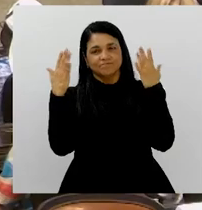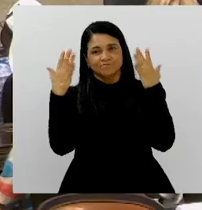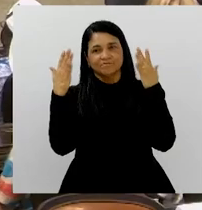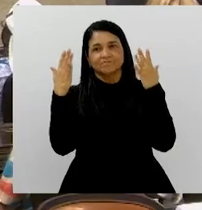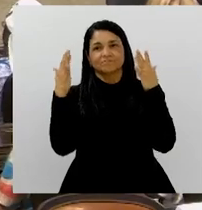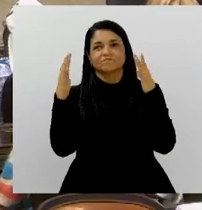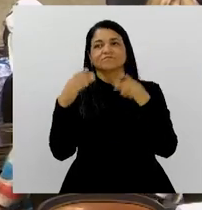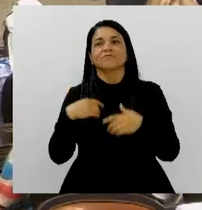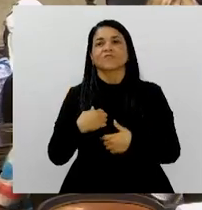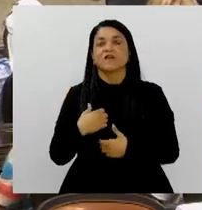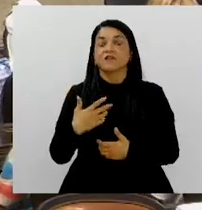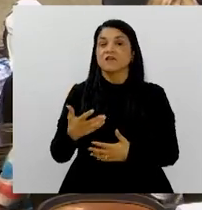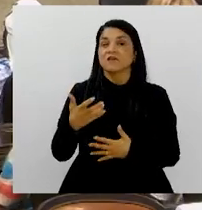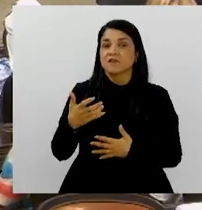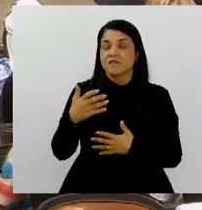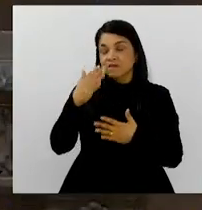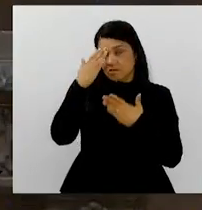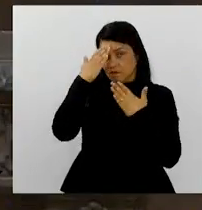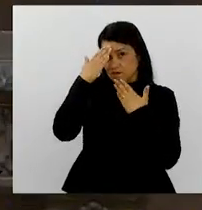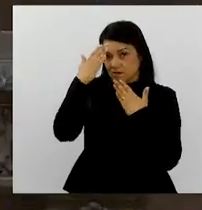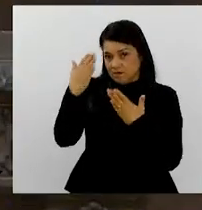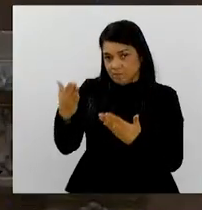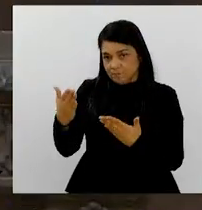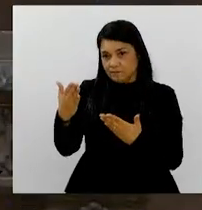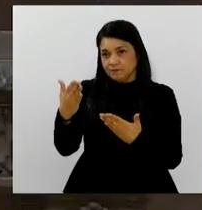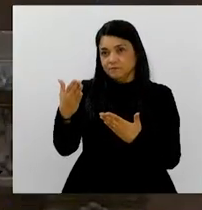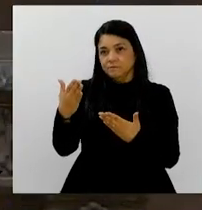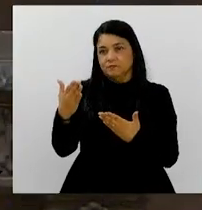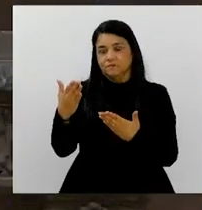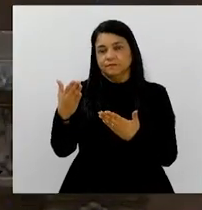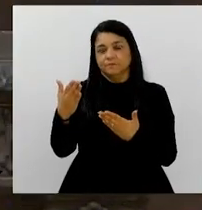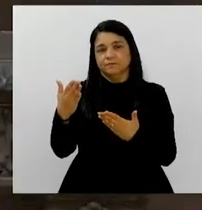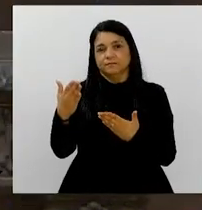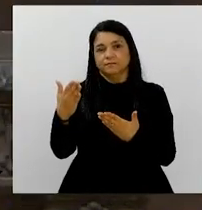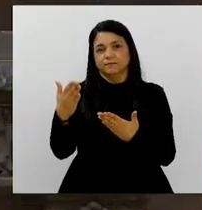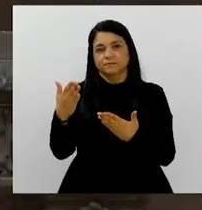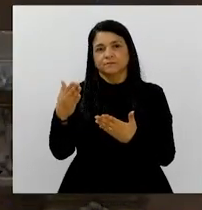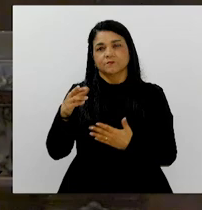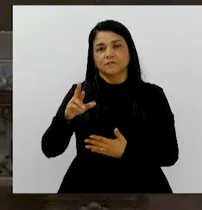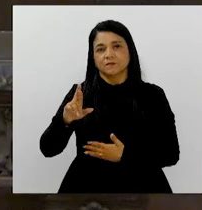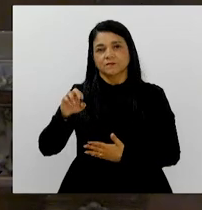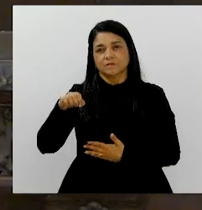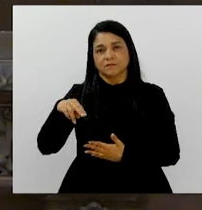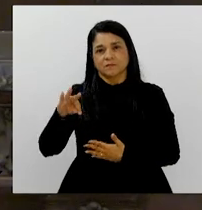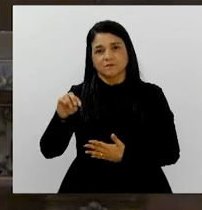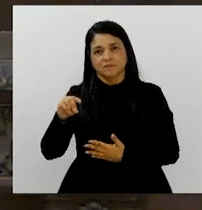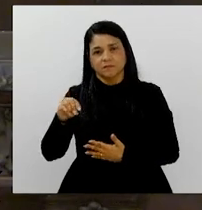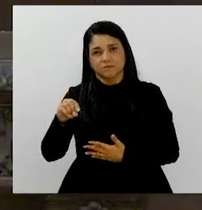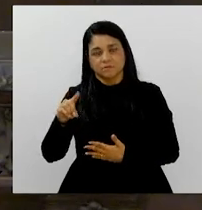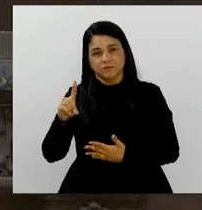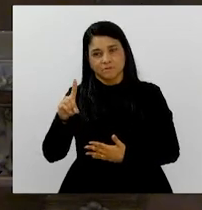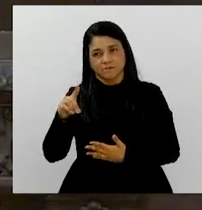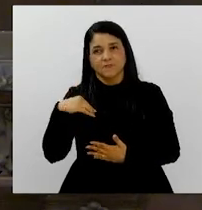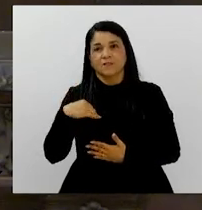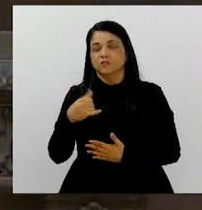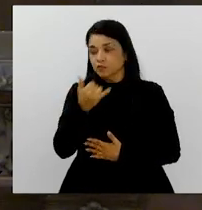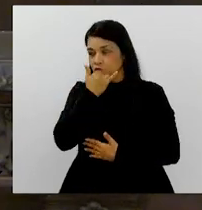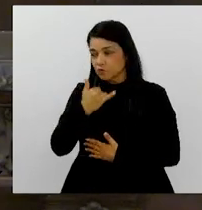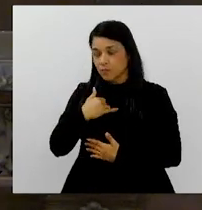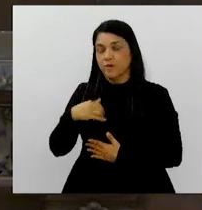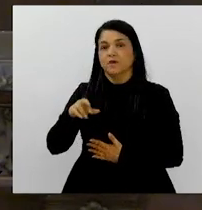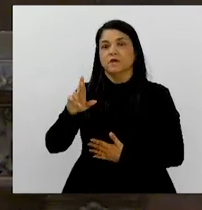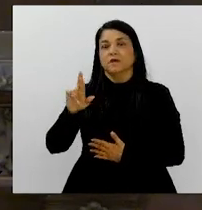Queria agradecer muito o Renato Aragão, o Renato